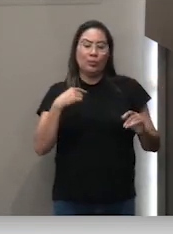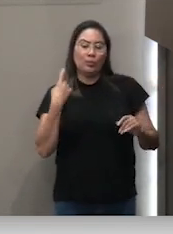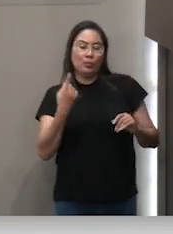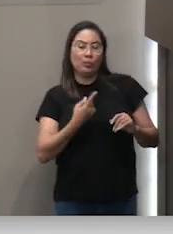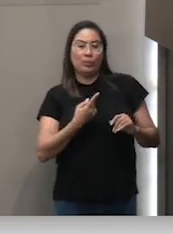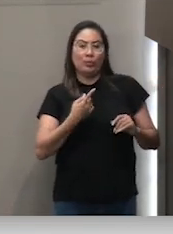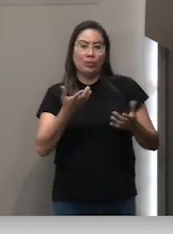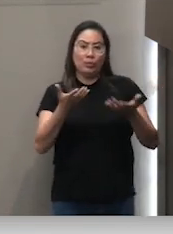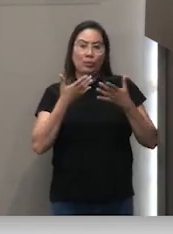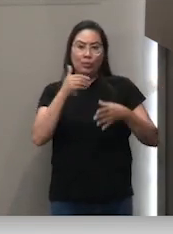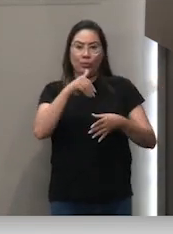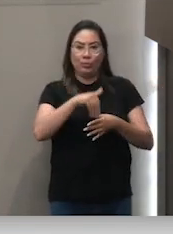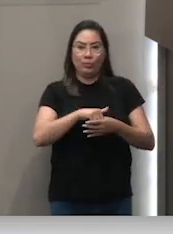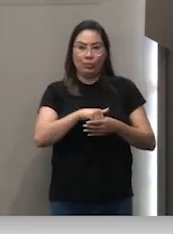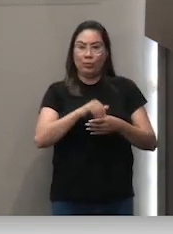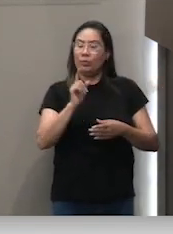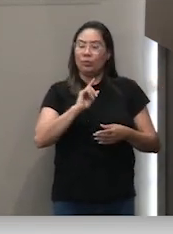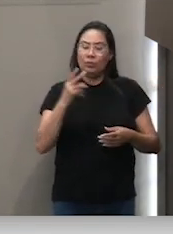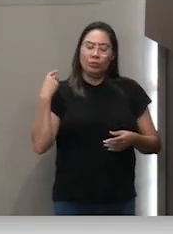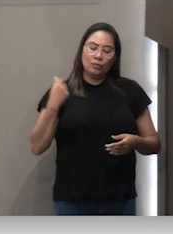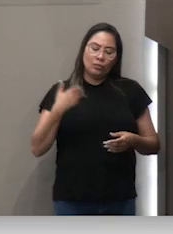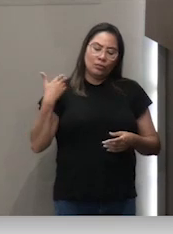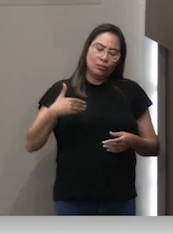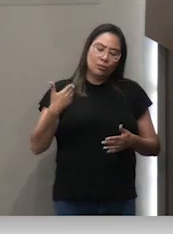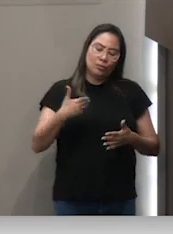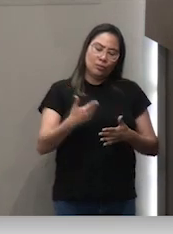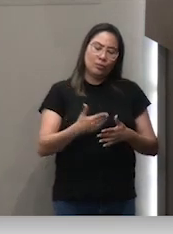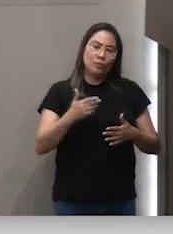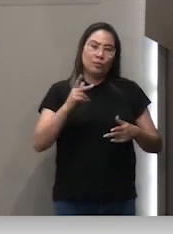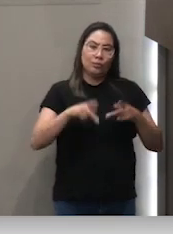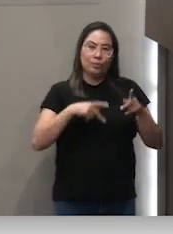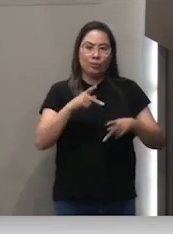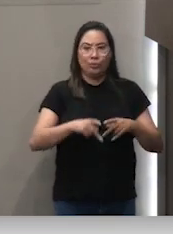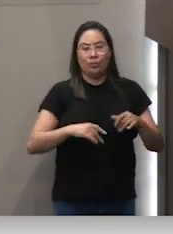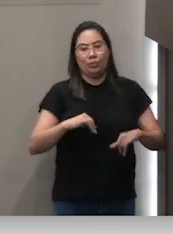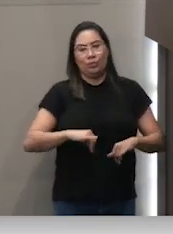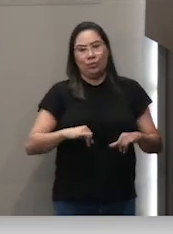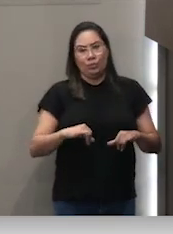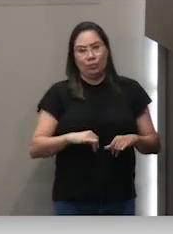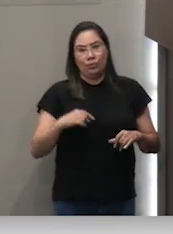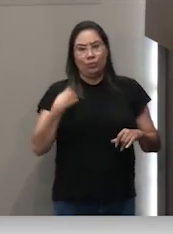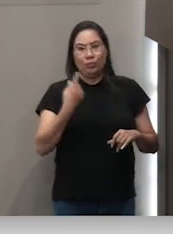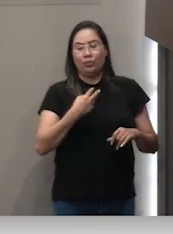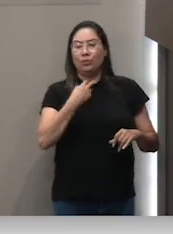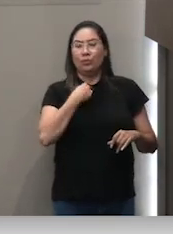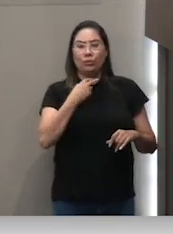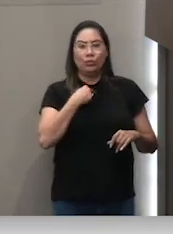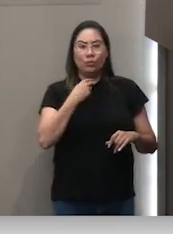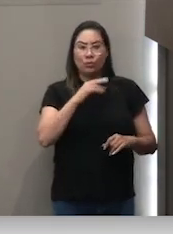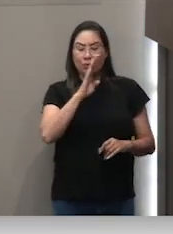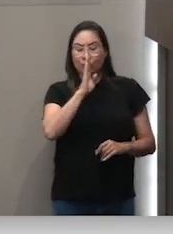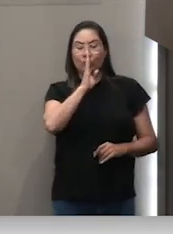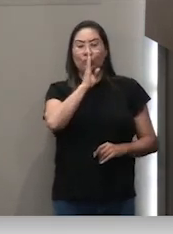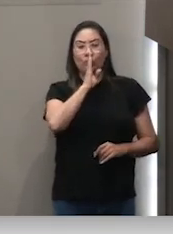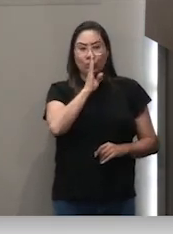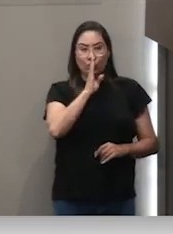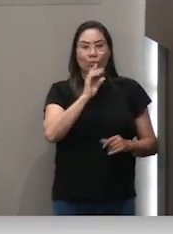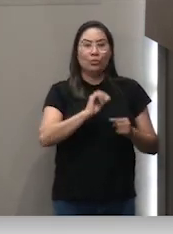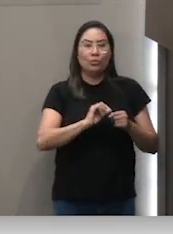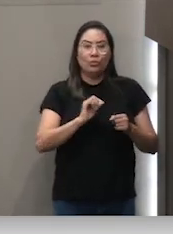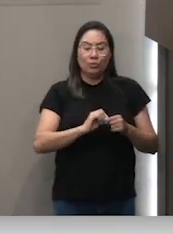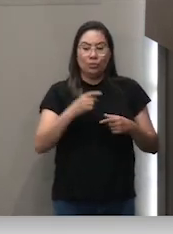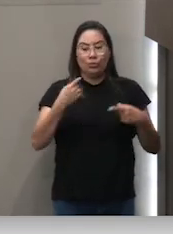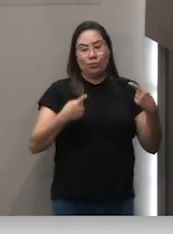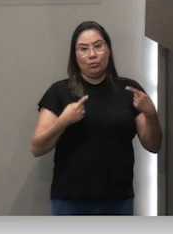tema. Faz tempo que o nosso povo sofre. E nós não podemos nos omitir de fazer